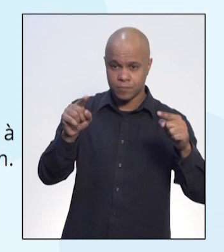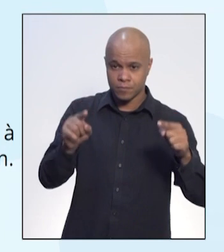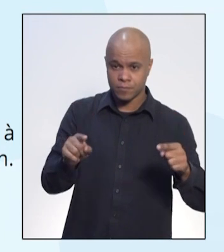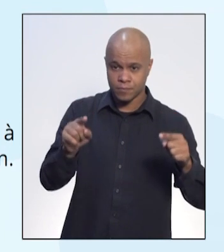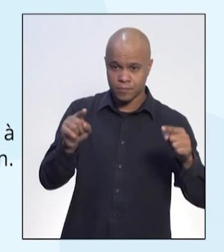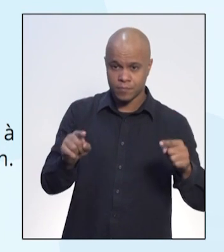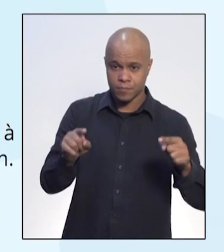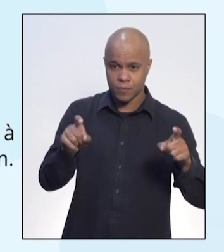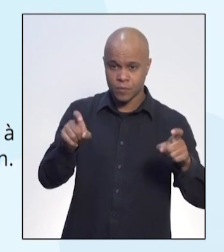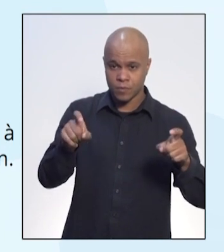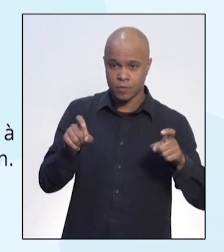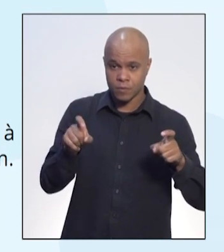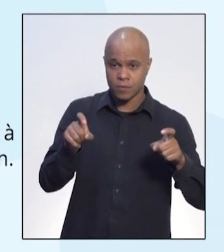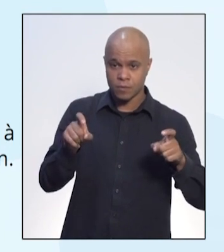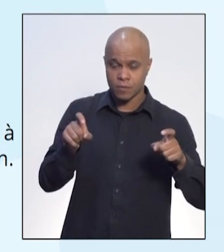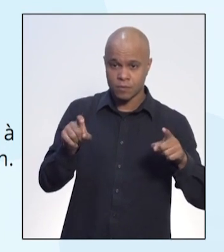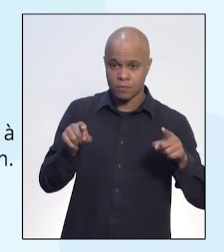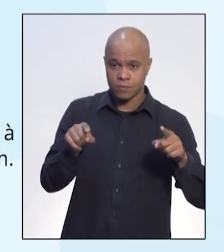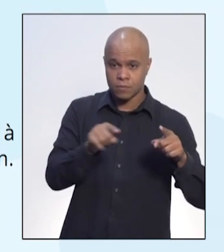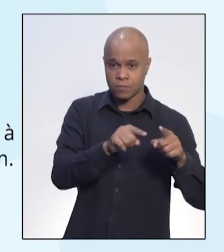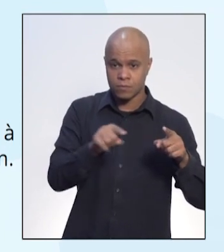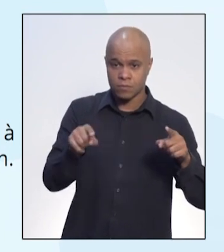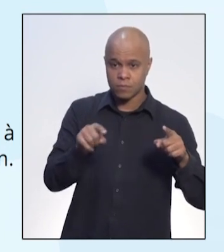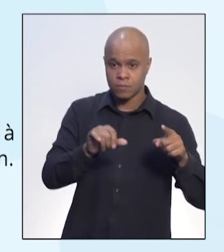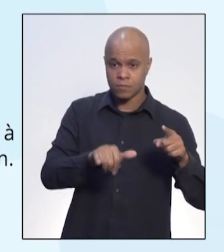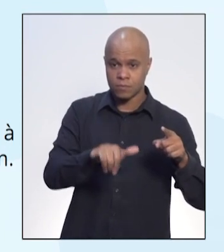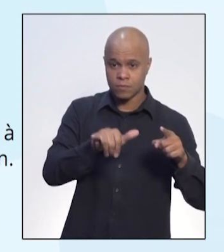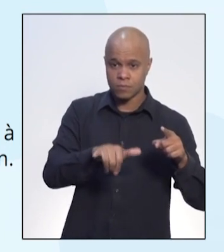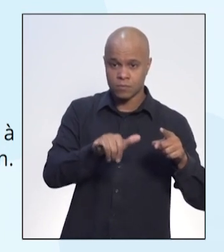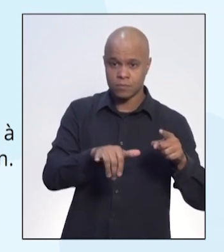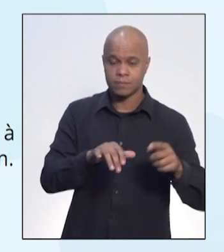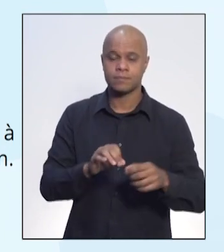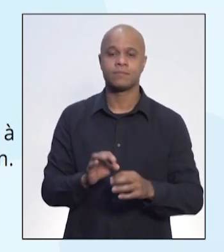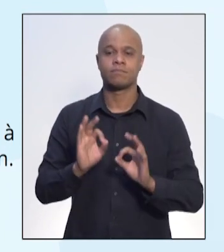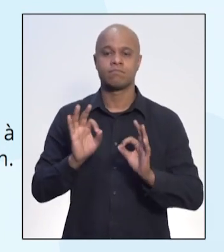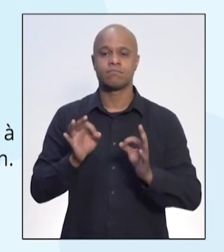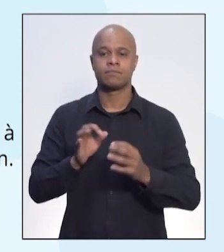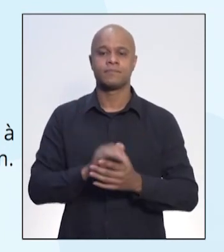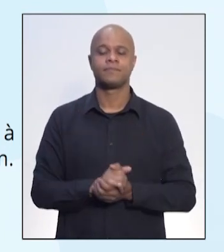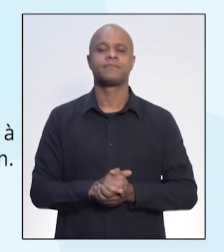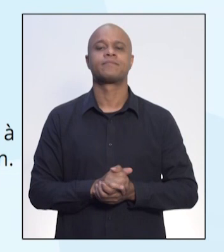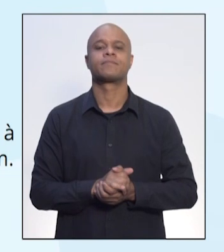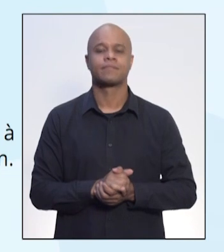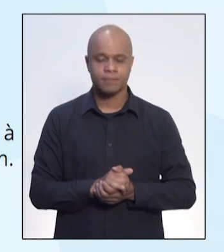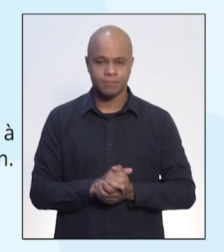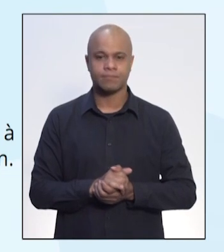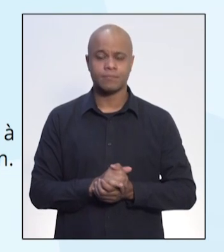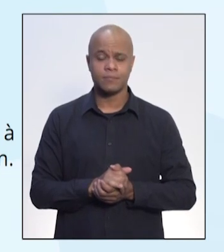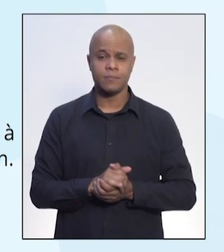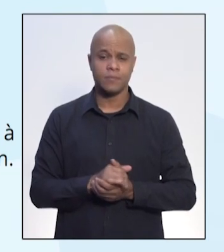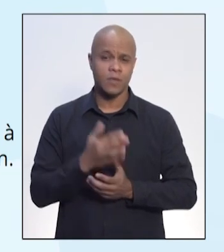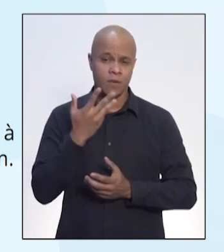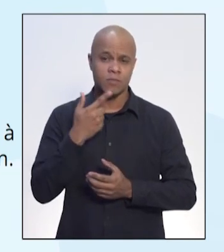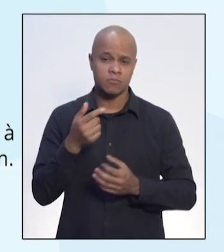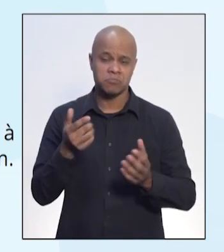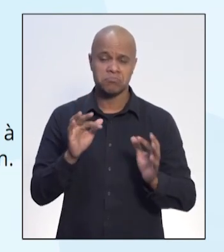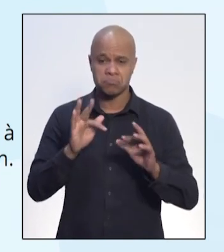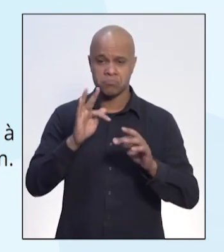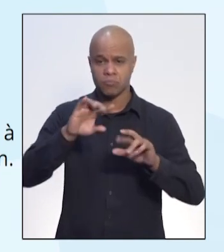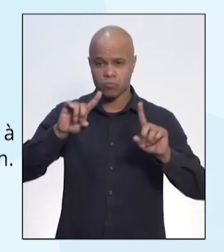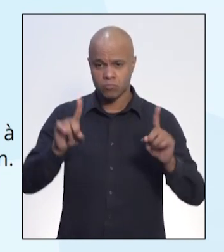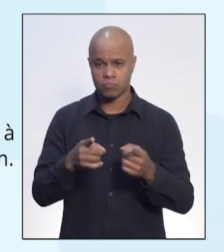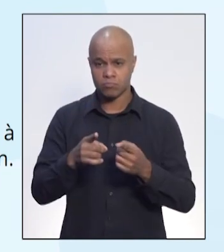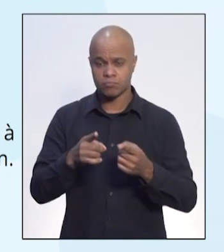lateral, e um lado diferente, que é o Y. Tudo bem até aqui, gente? Muito bom. Esse é um exercício comum de matemática quando a gente fala de função de segundo